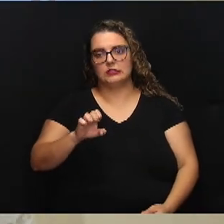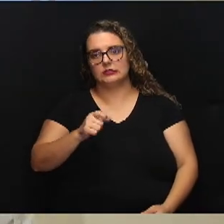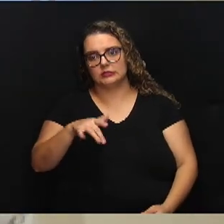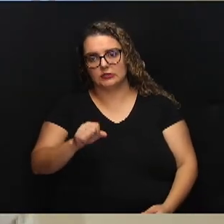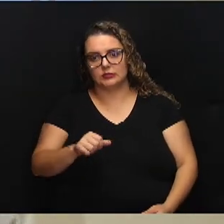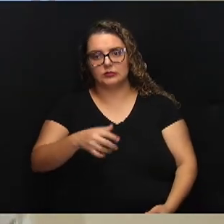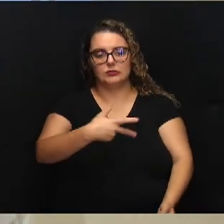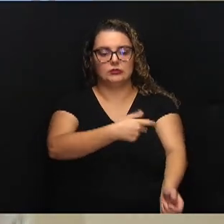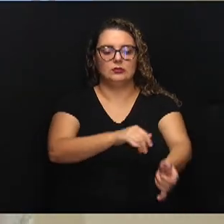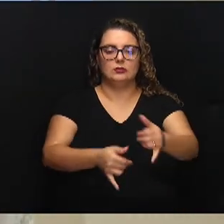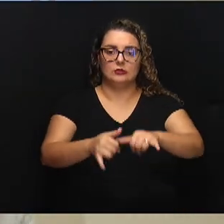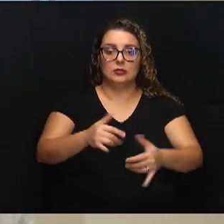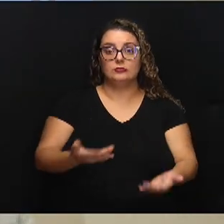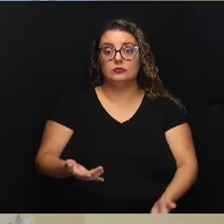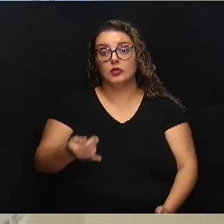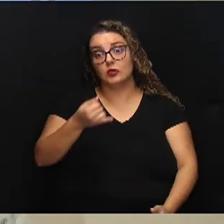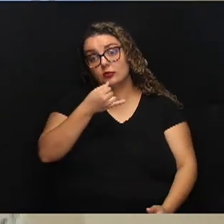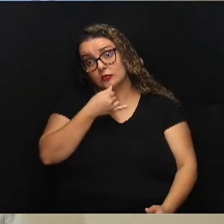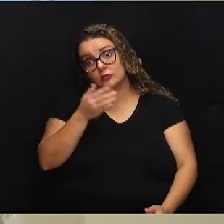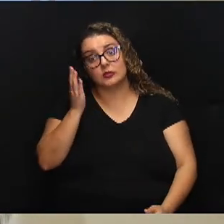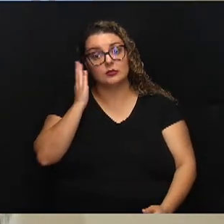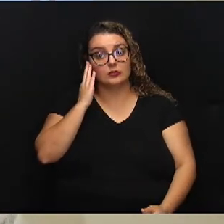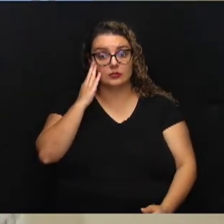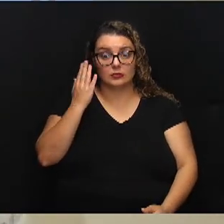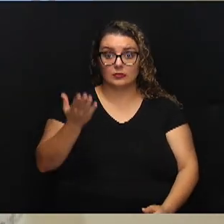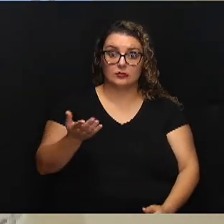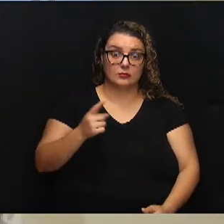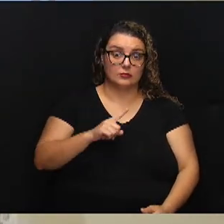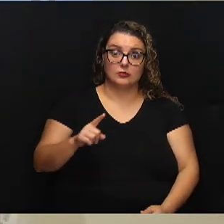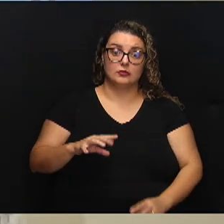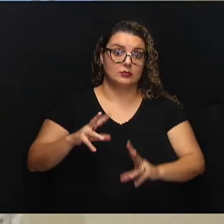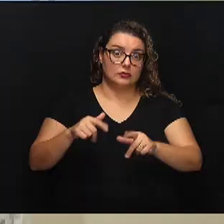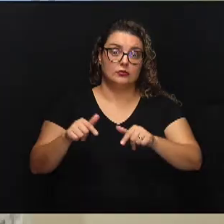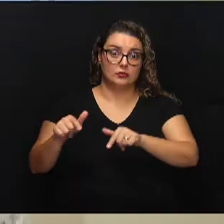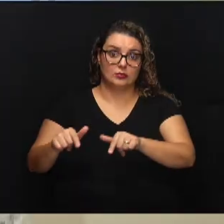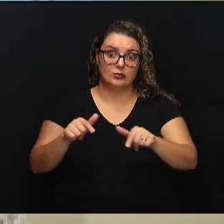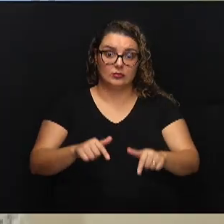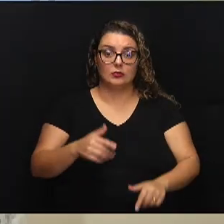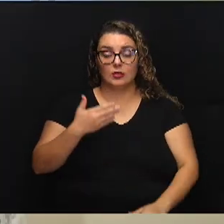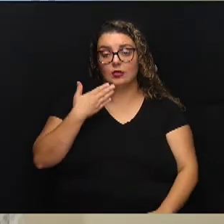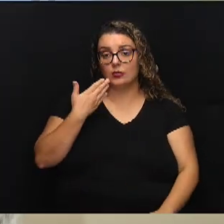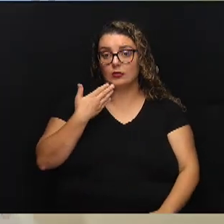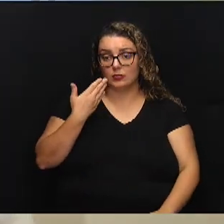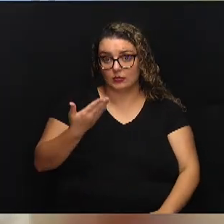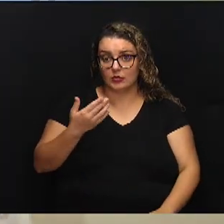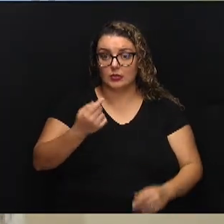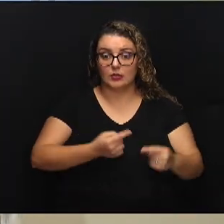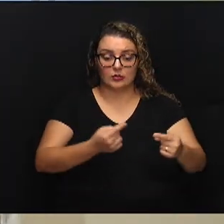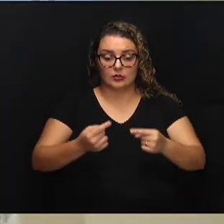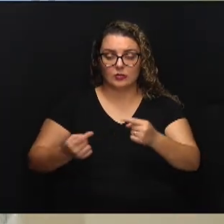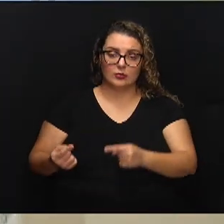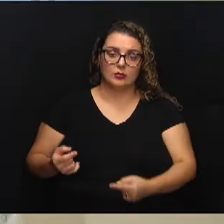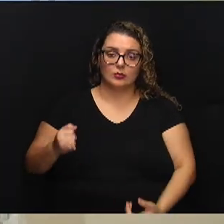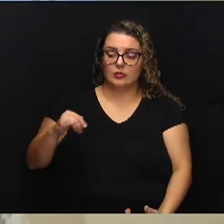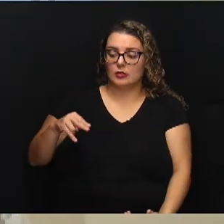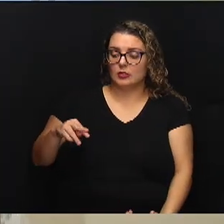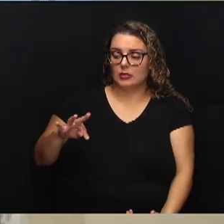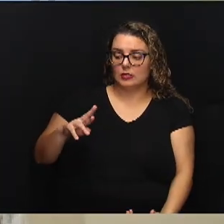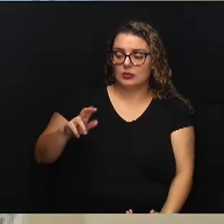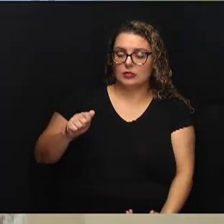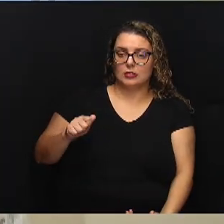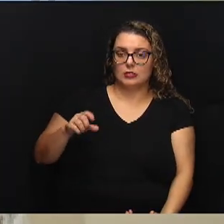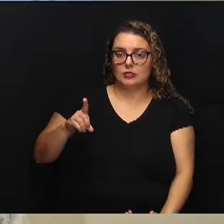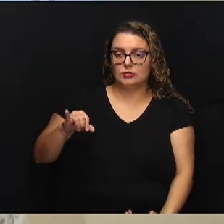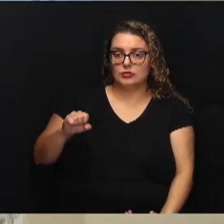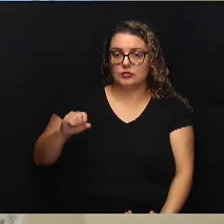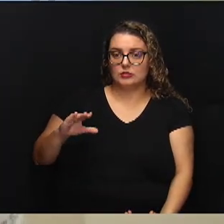quimioterapia. Infelizmente, a gente sabe que nem todo lugar é tão fácil essas discussões interdisciplinares, mas